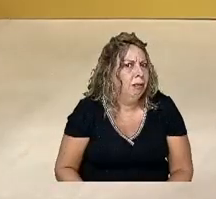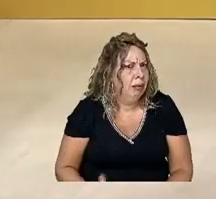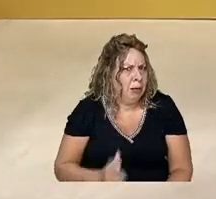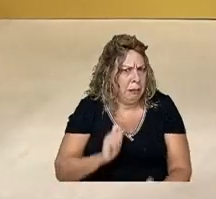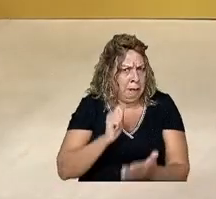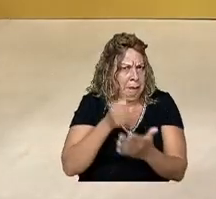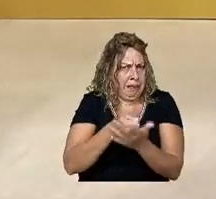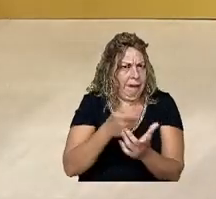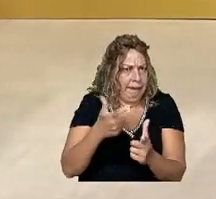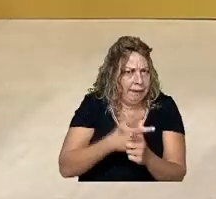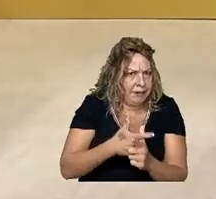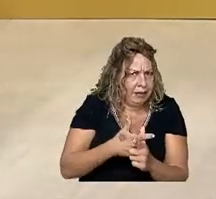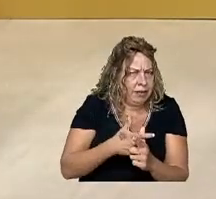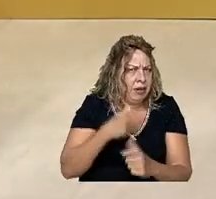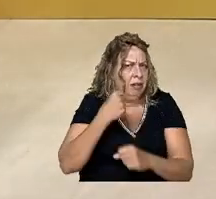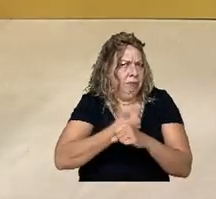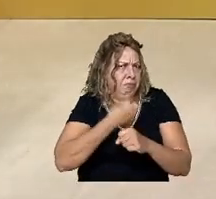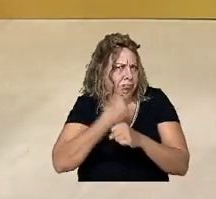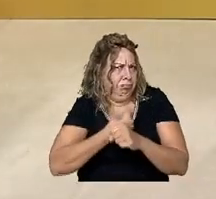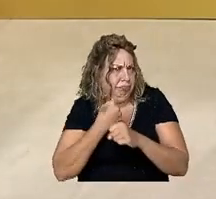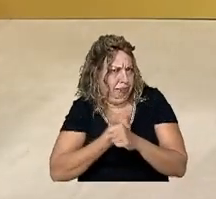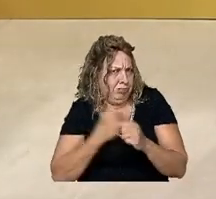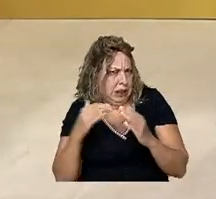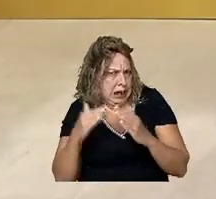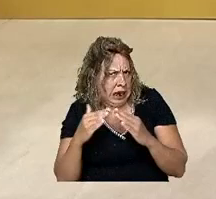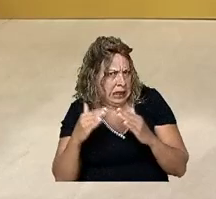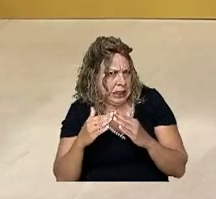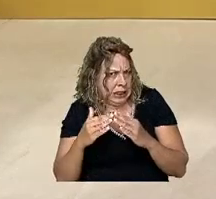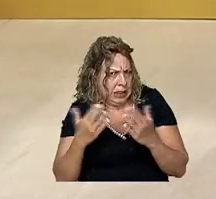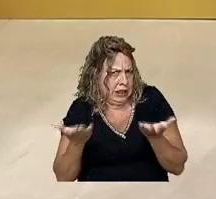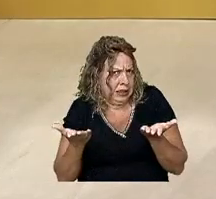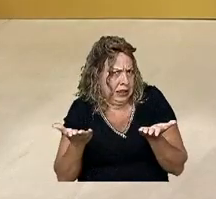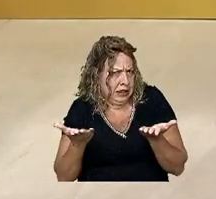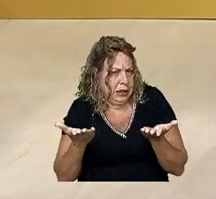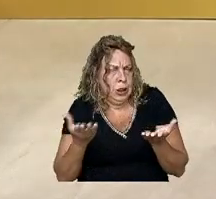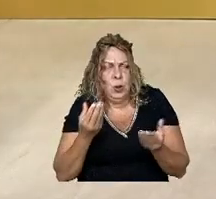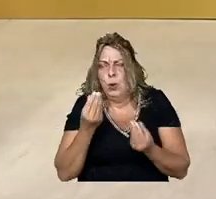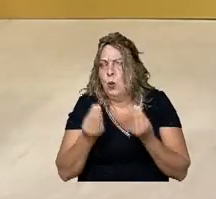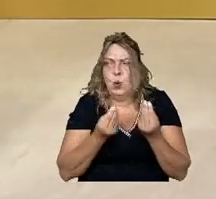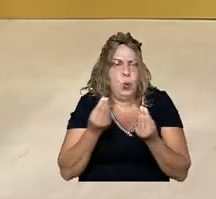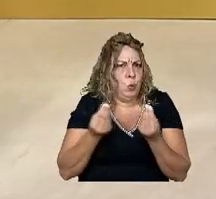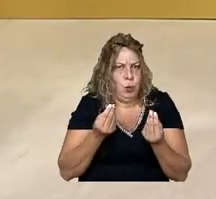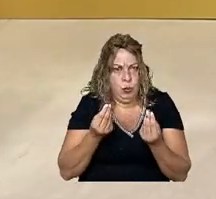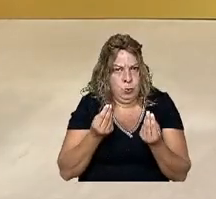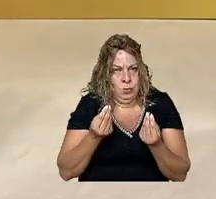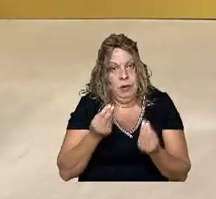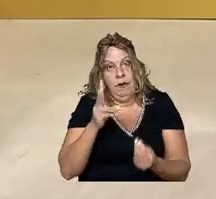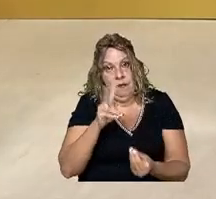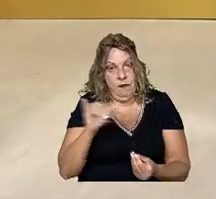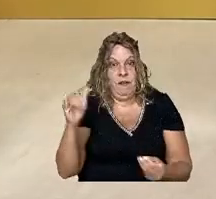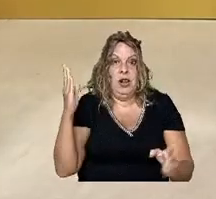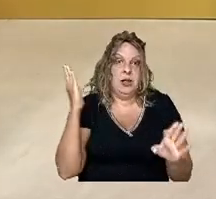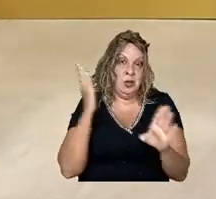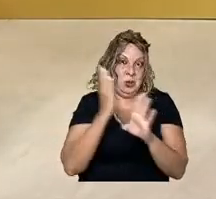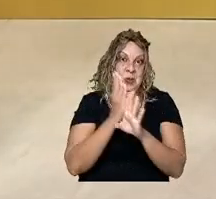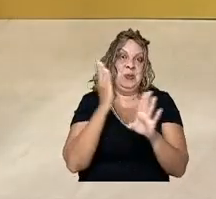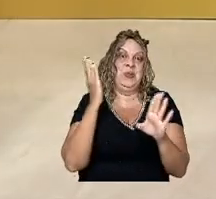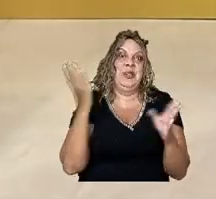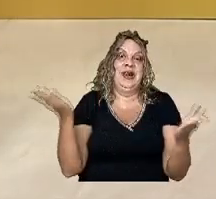pagaria alguma dívida? Fazia alguma reforma? Bom, alguém vai ter que descobrir o que vai fazer, pois está na hora do